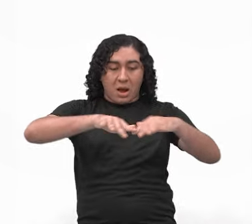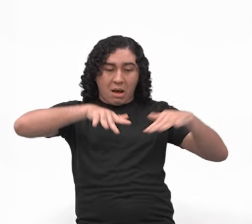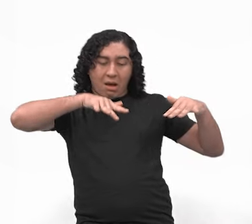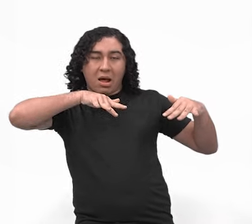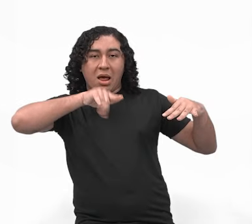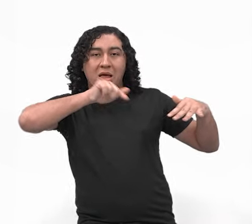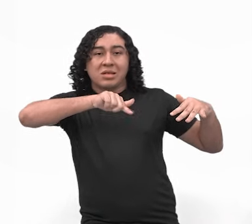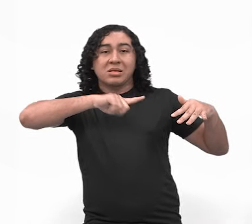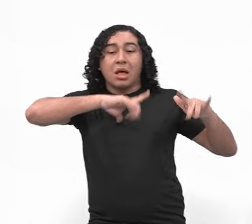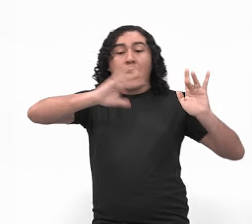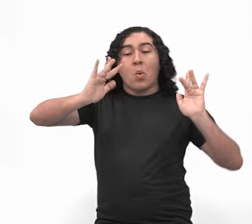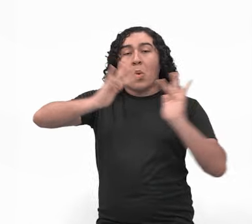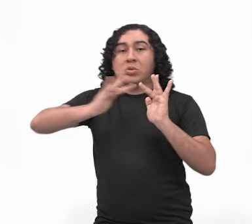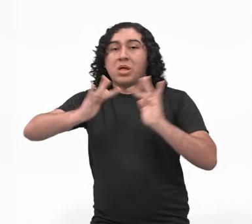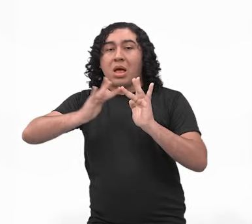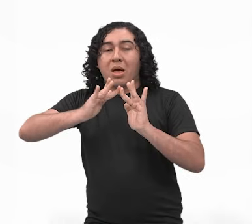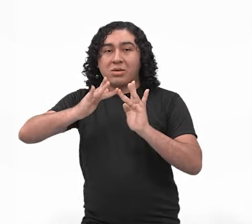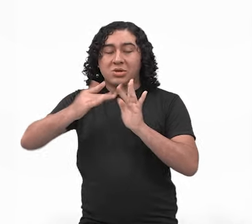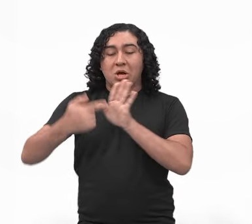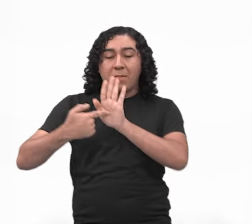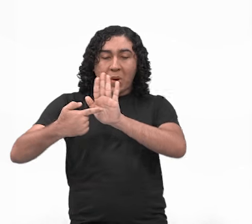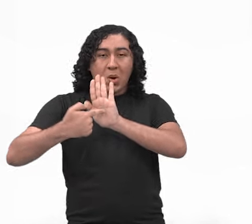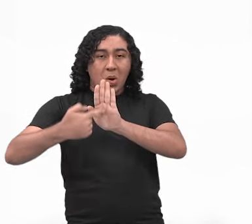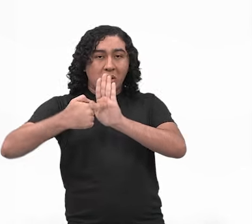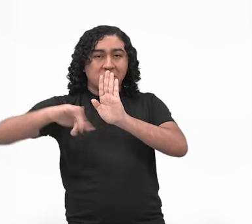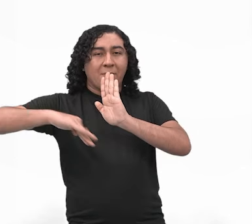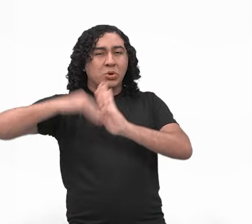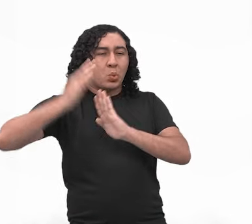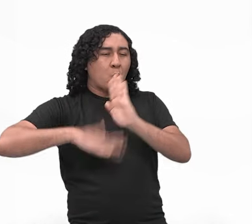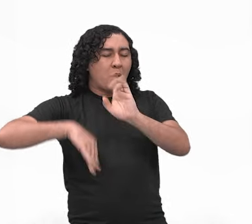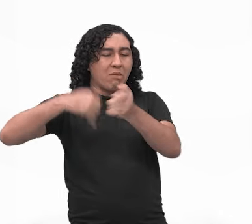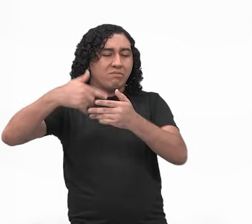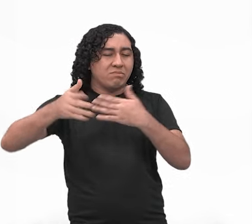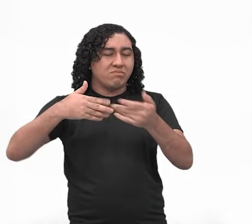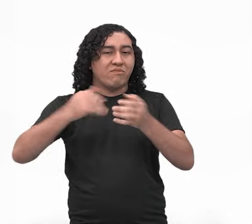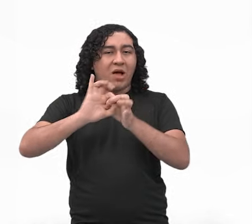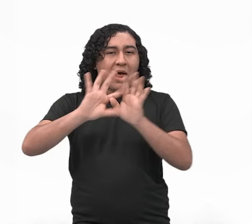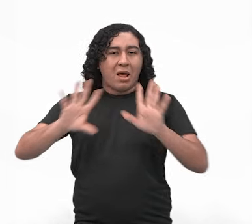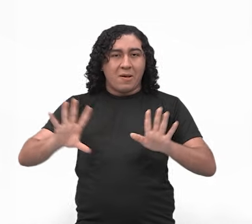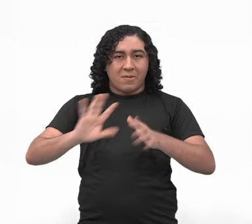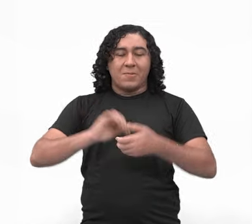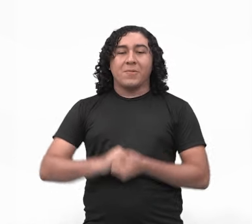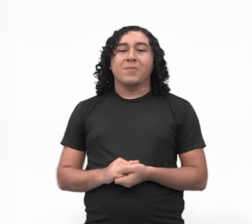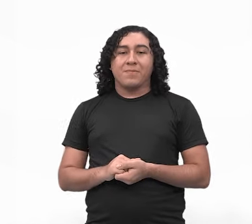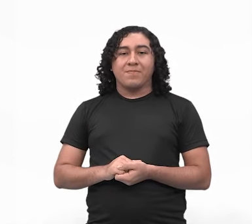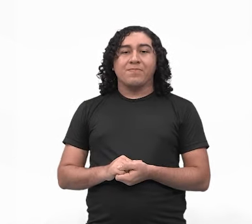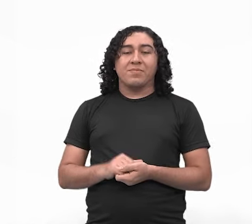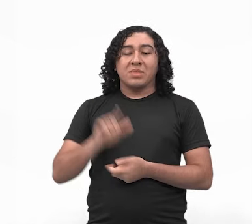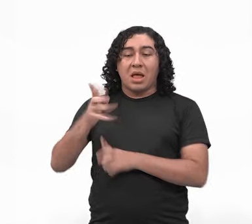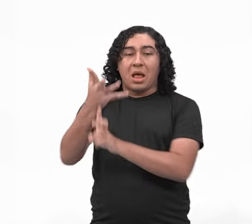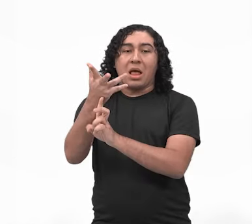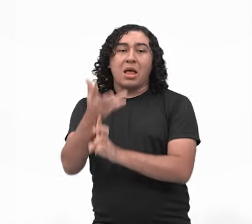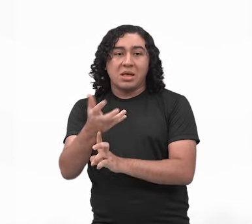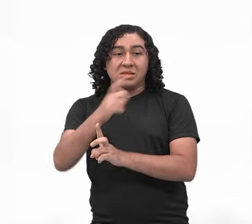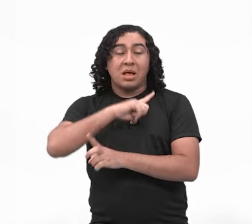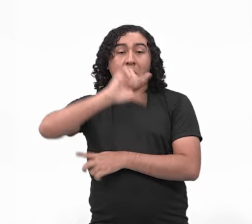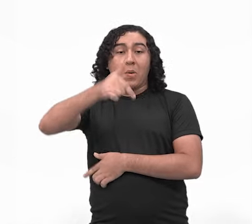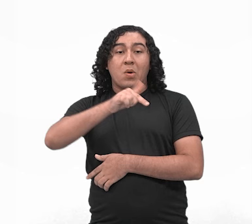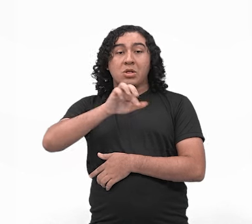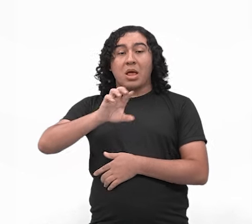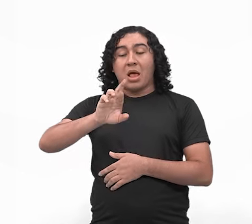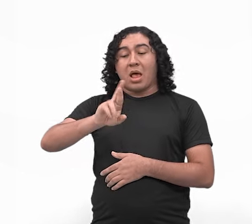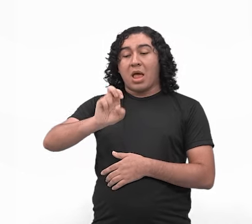Com a obra de arte que está em exposição. E temos a Rebeca, artista ativista indígena canadense, cujo